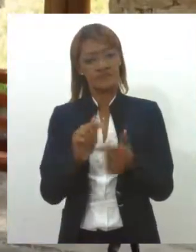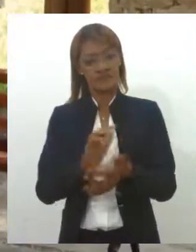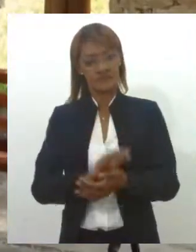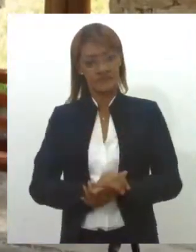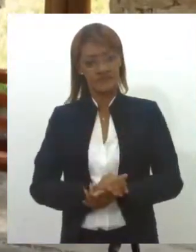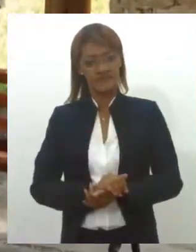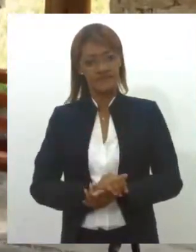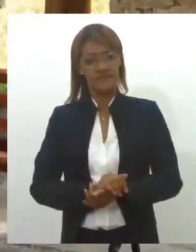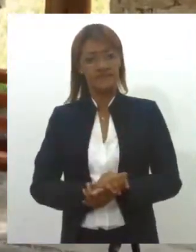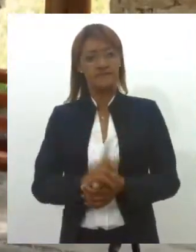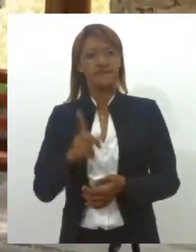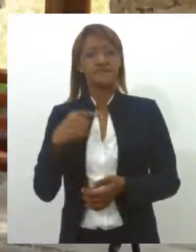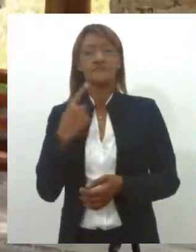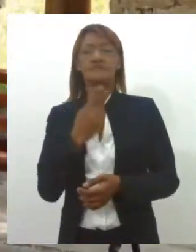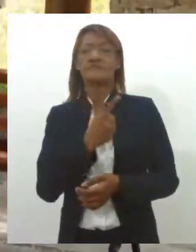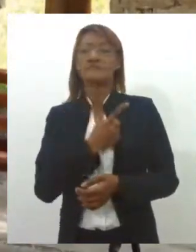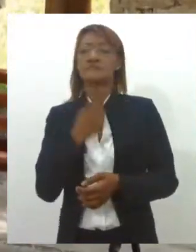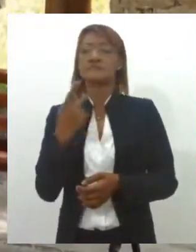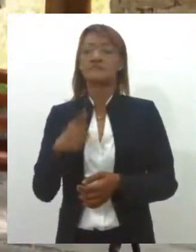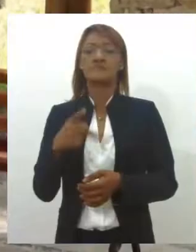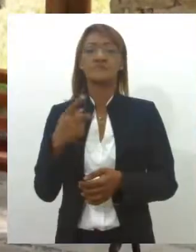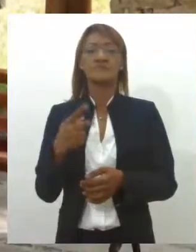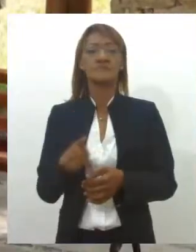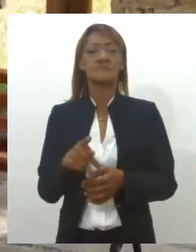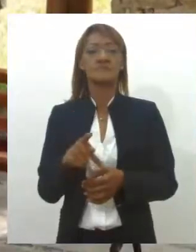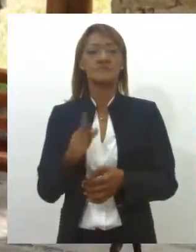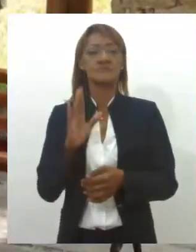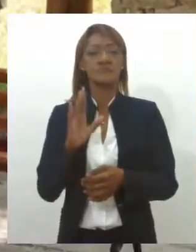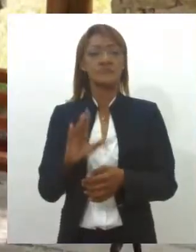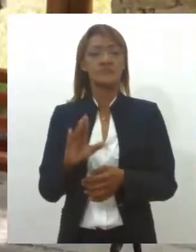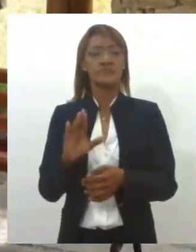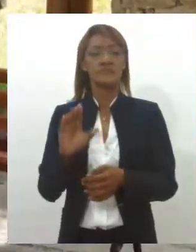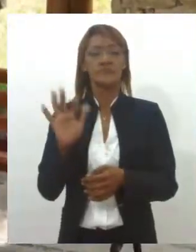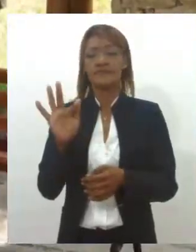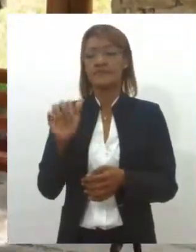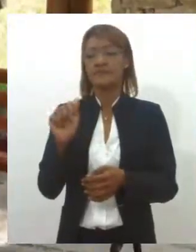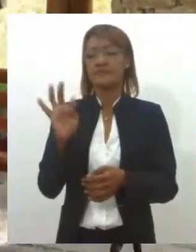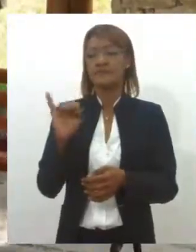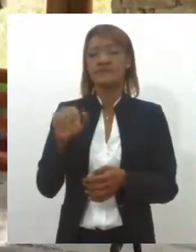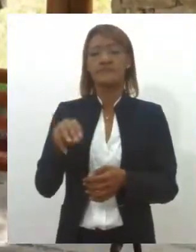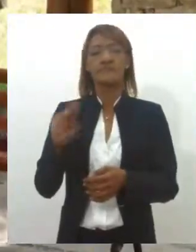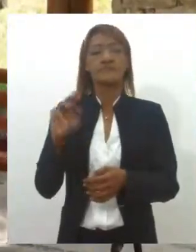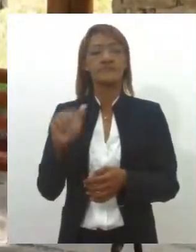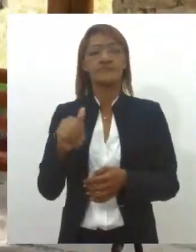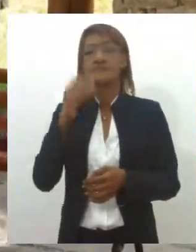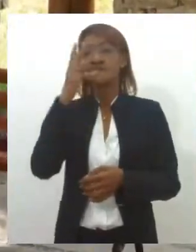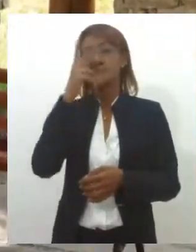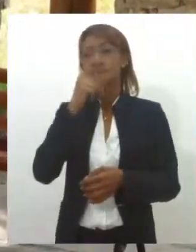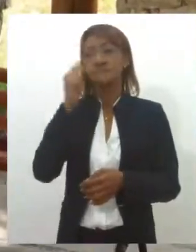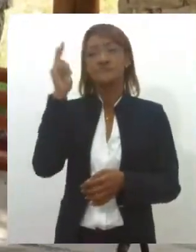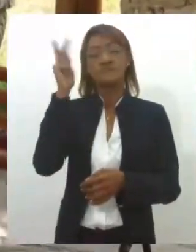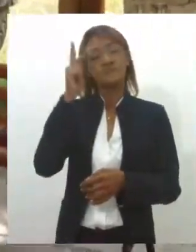estamos na obra Nossa Senhora de Fátima e um livro vai ser lançado relacionando essa história Vamos conversar agora com o autor desse livro